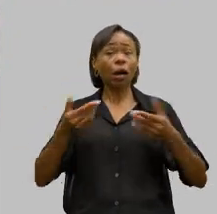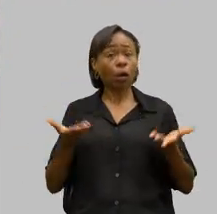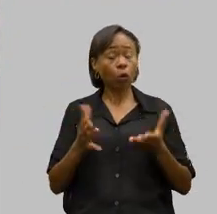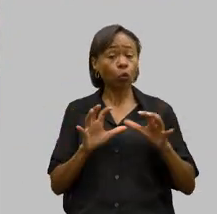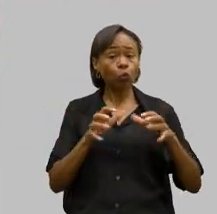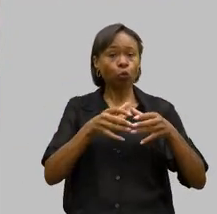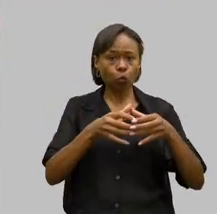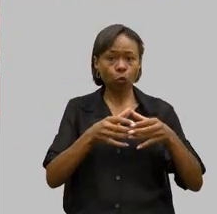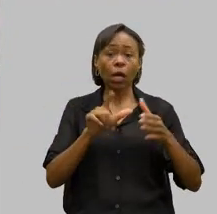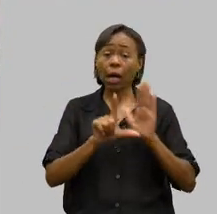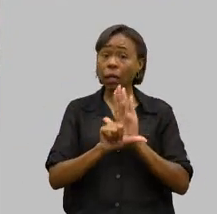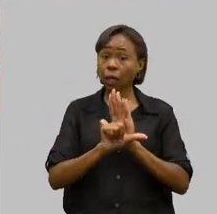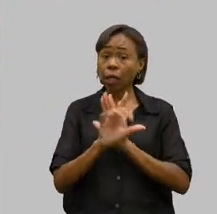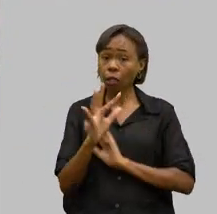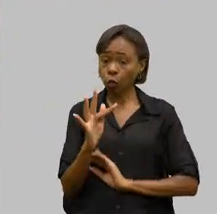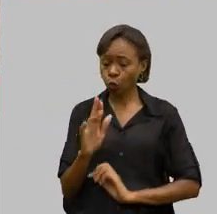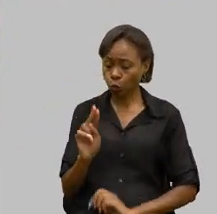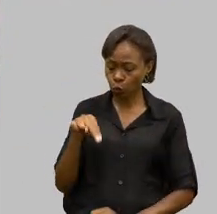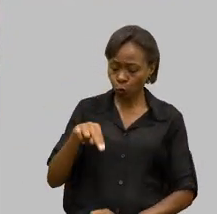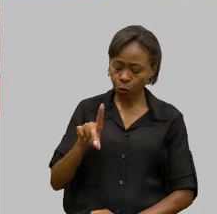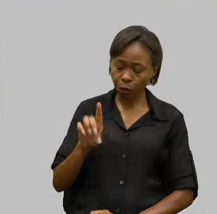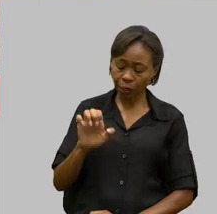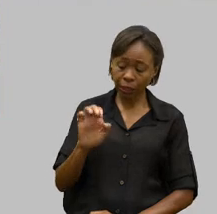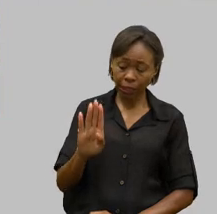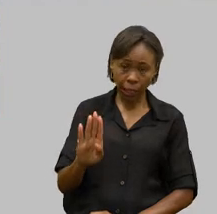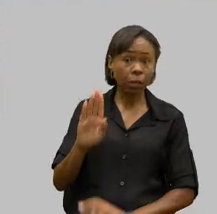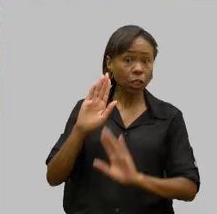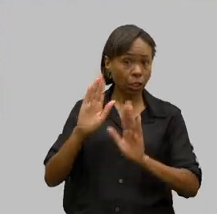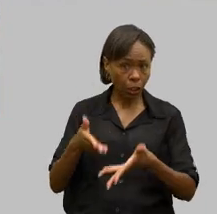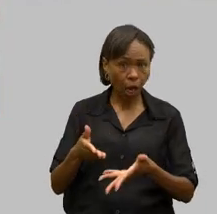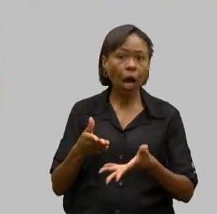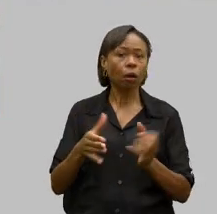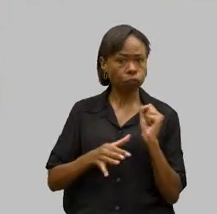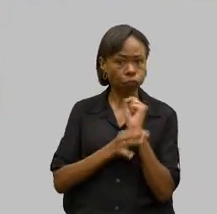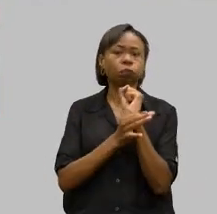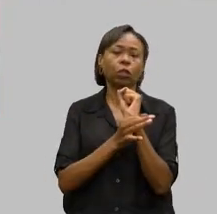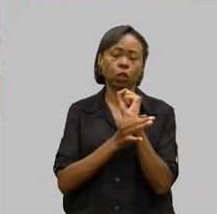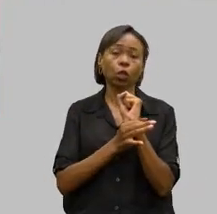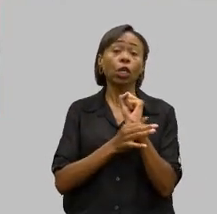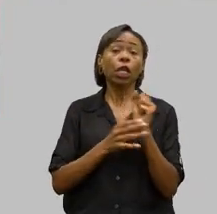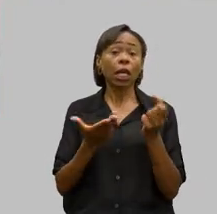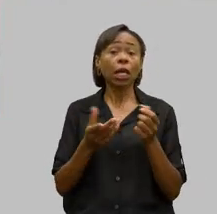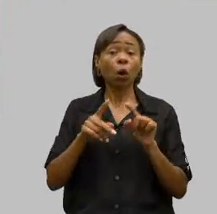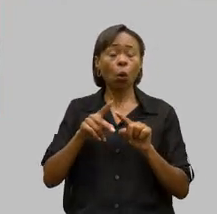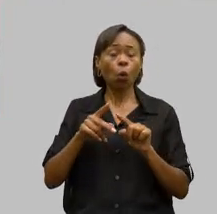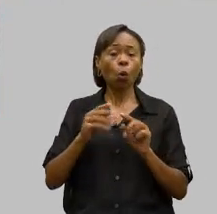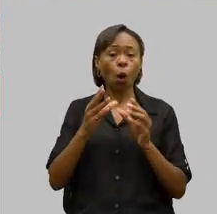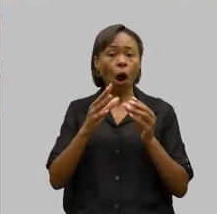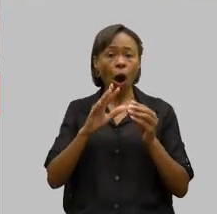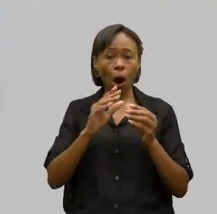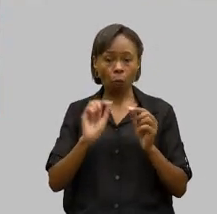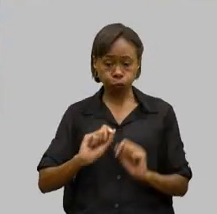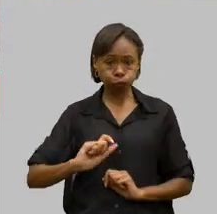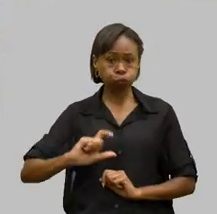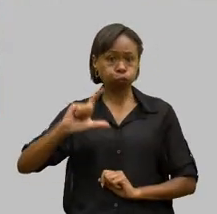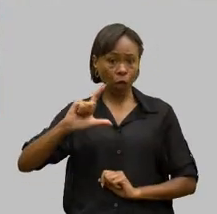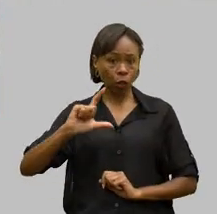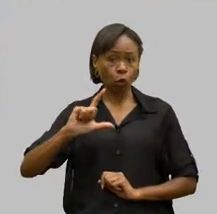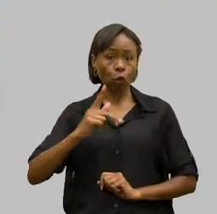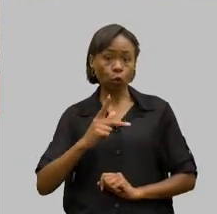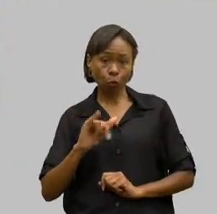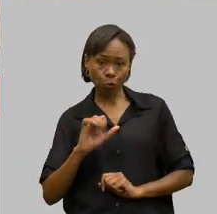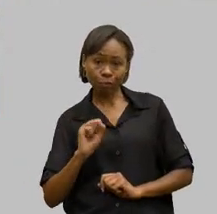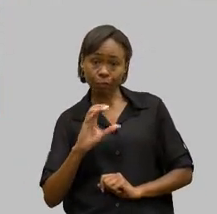Fundeb já garante e o nosso reajuste do piso já é garantido por lei federal. Então, não sendo